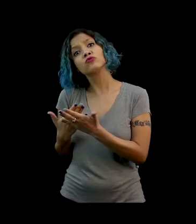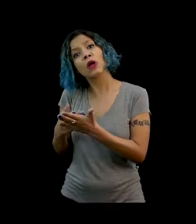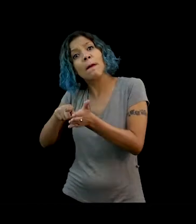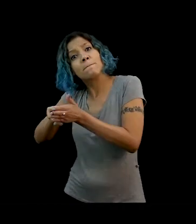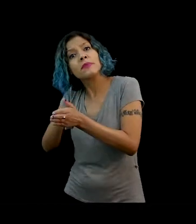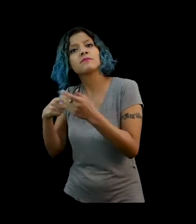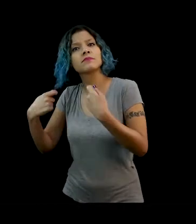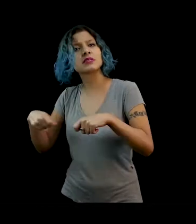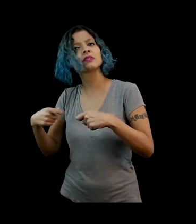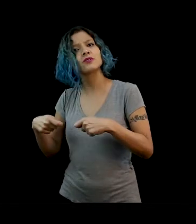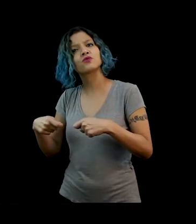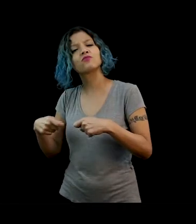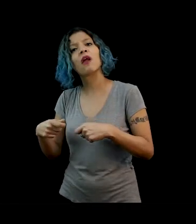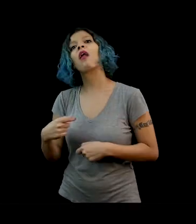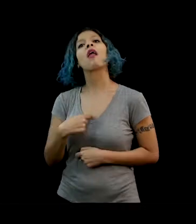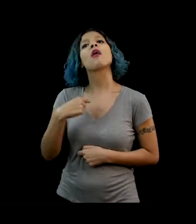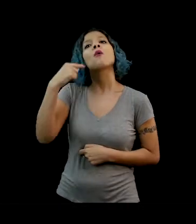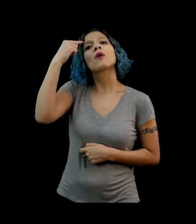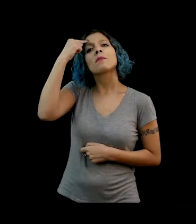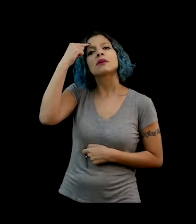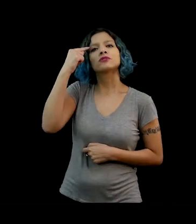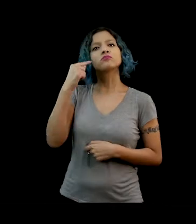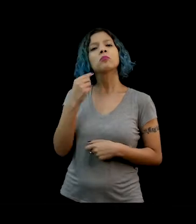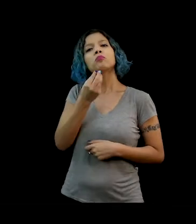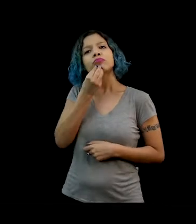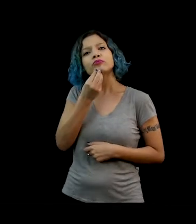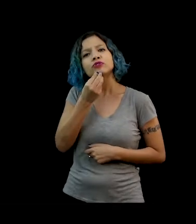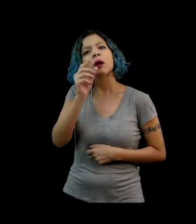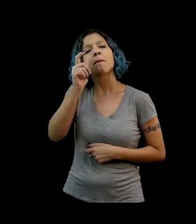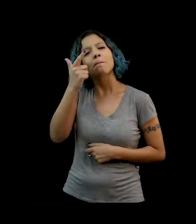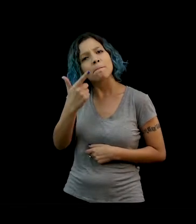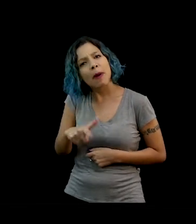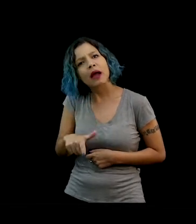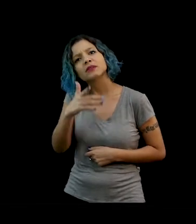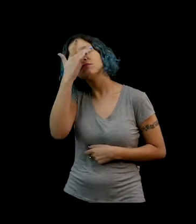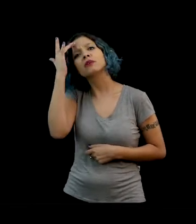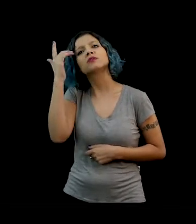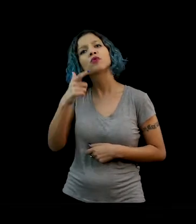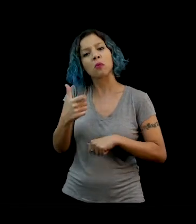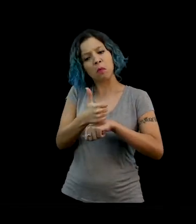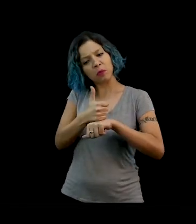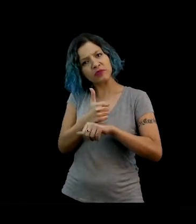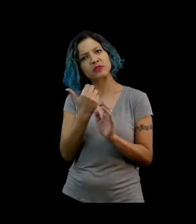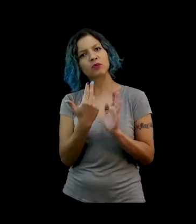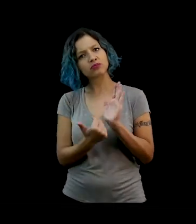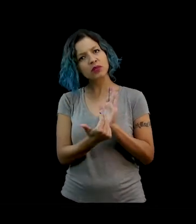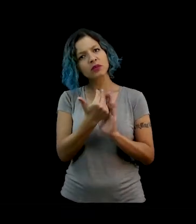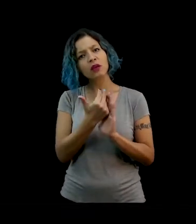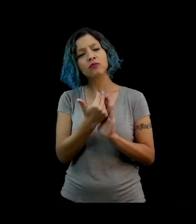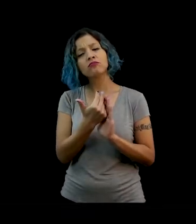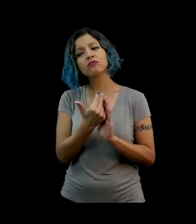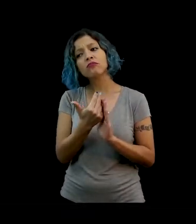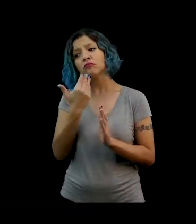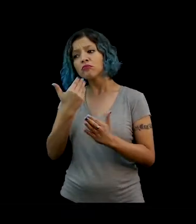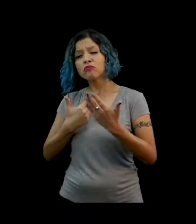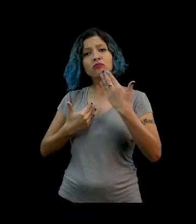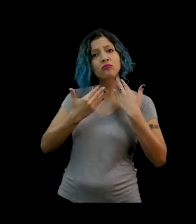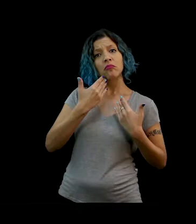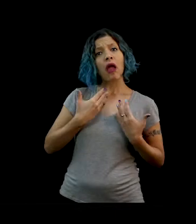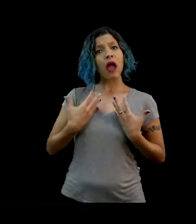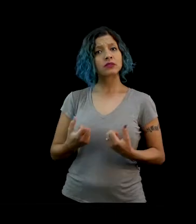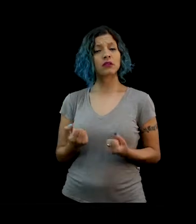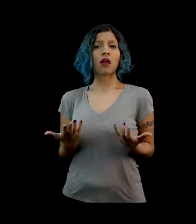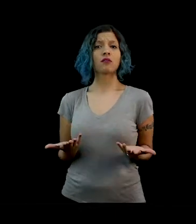acho importante e acho que deveria ser mais exercitado por desenhistas porque tem temas que você não